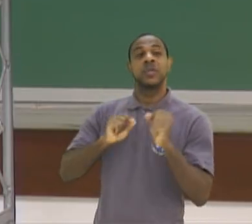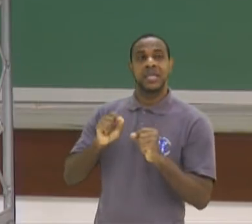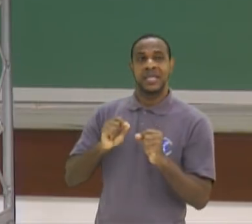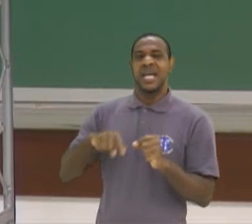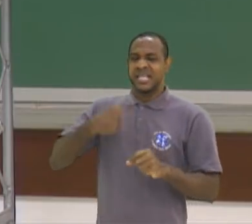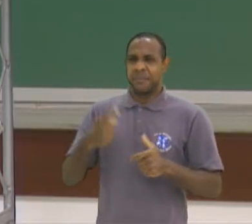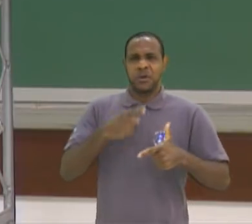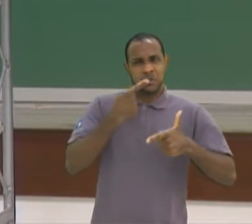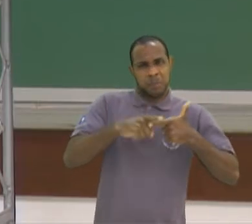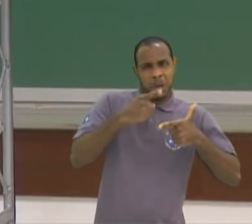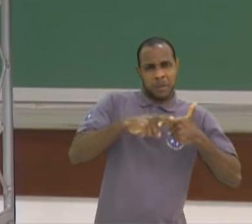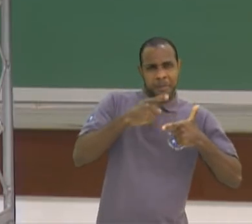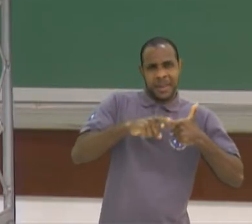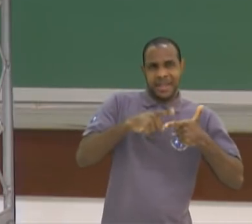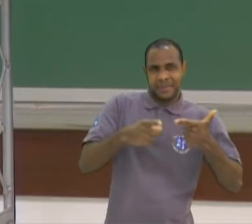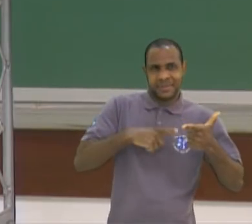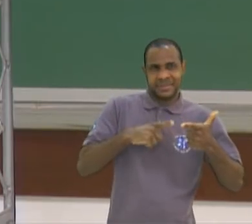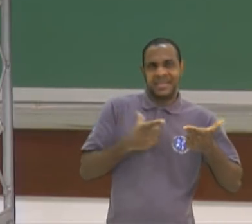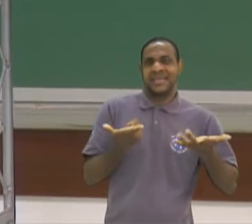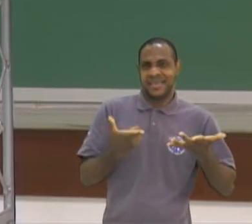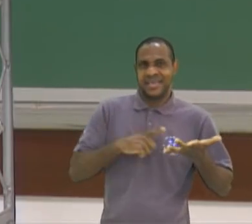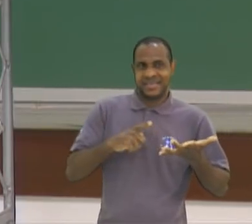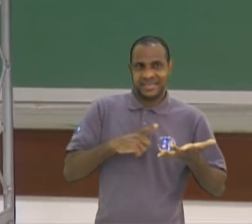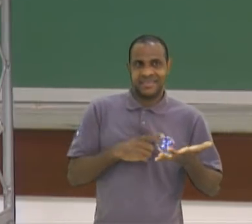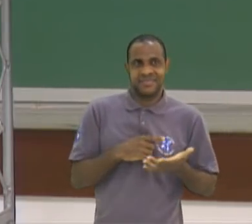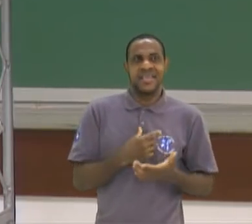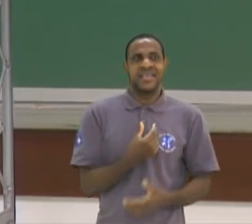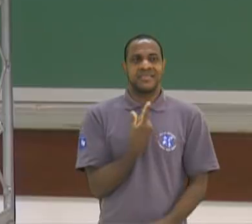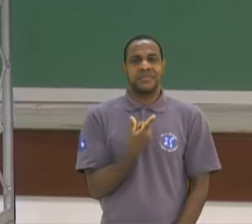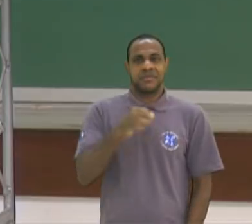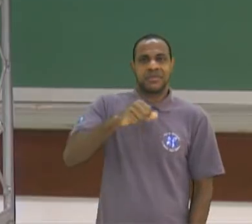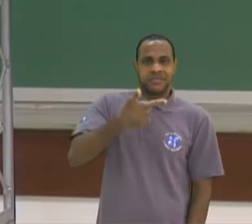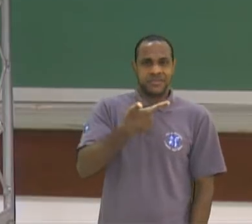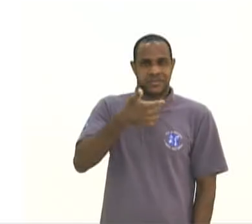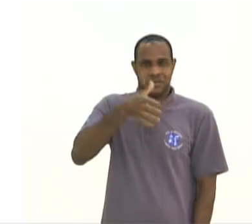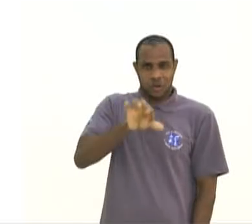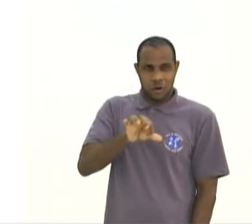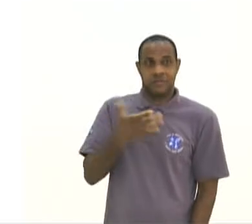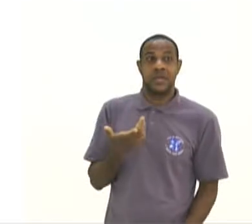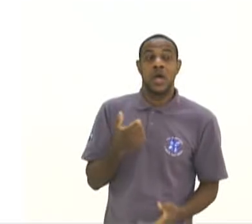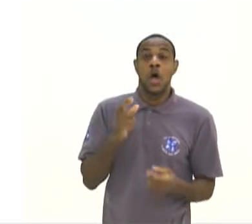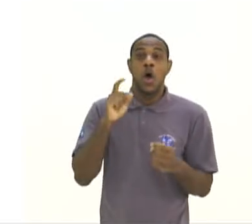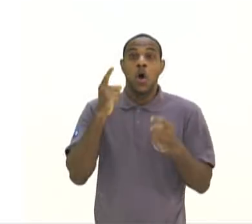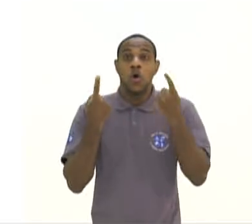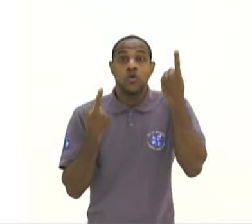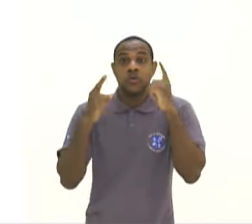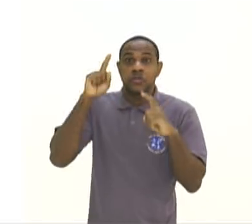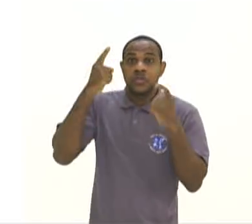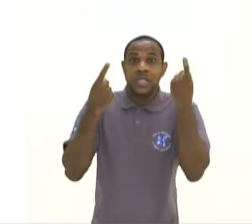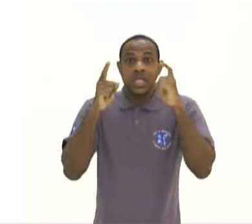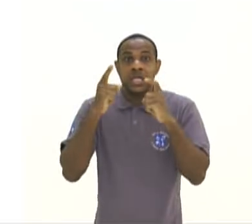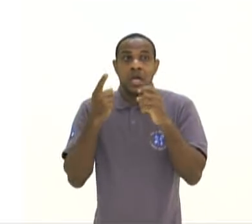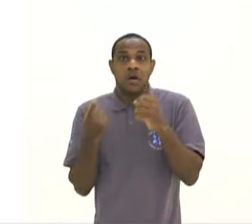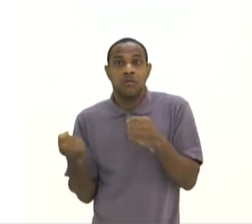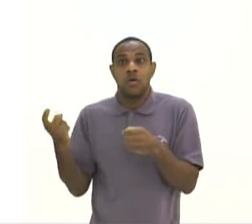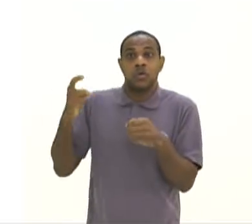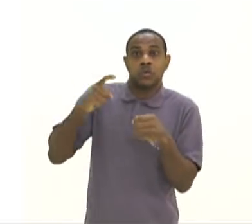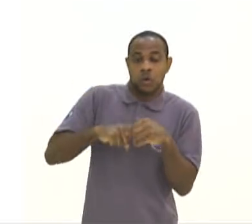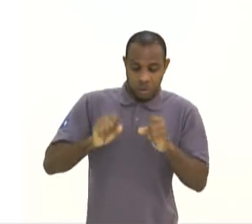de 1929, o Chile teve uma retomada entre 1938